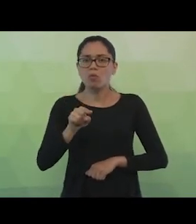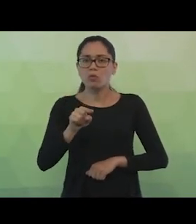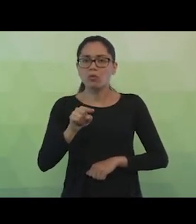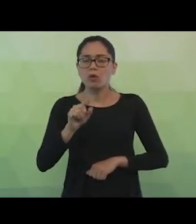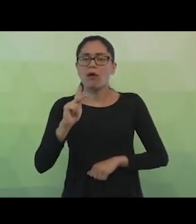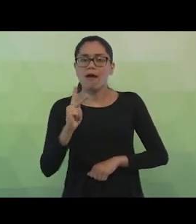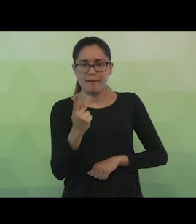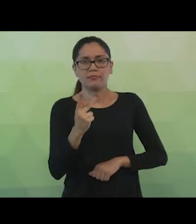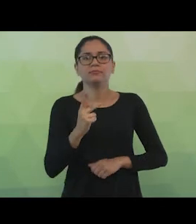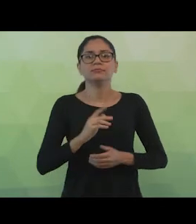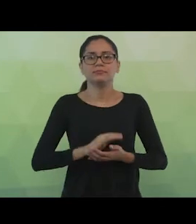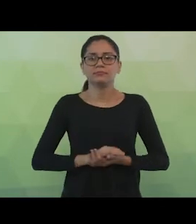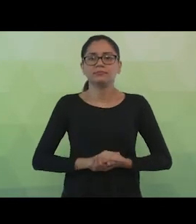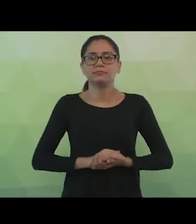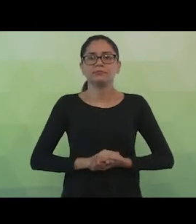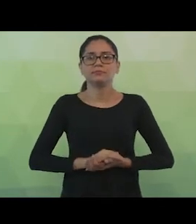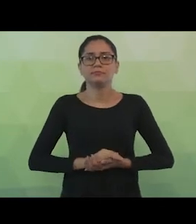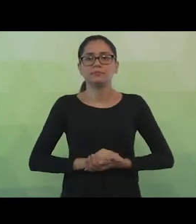stdio.h.